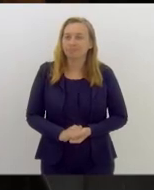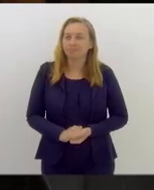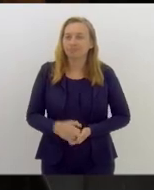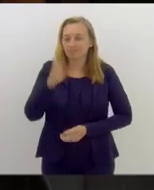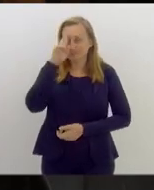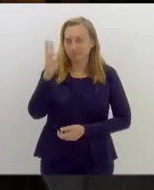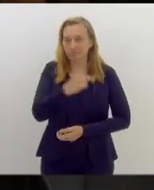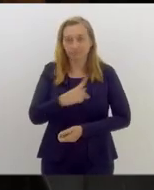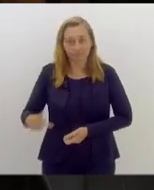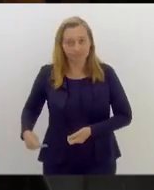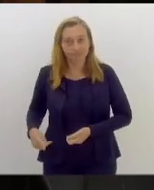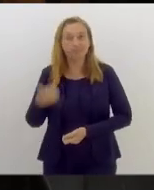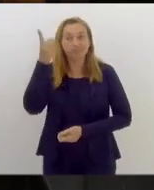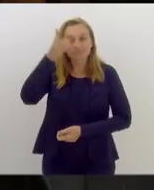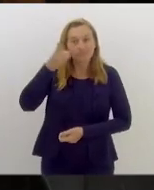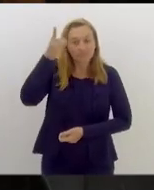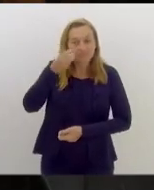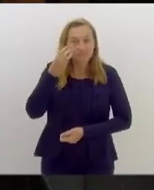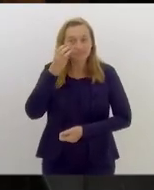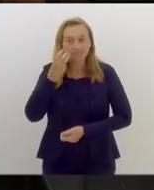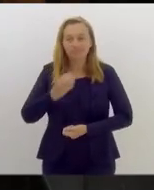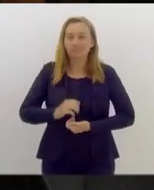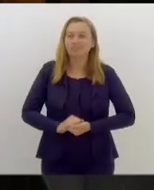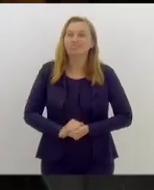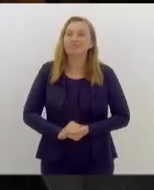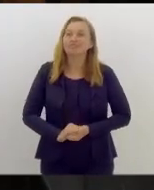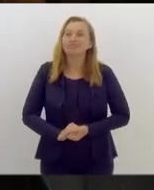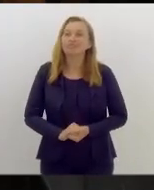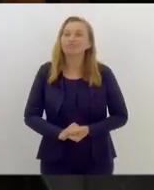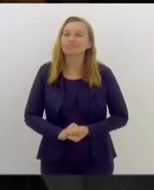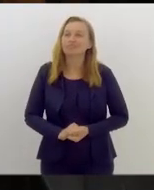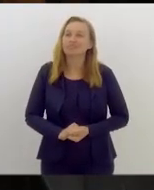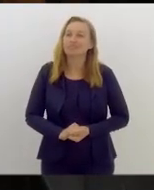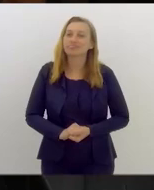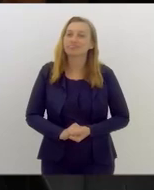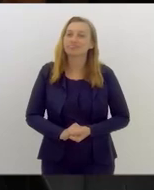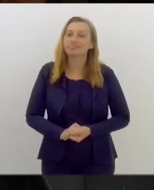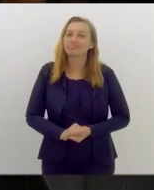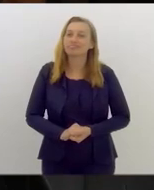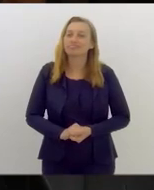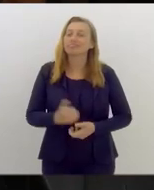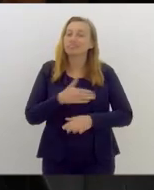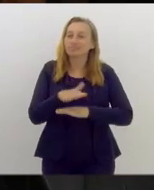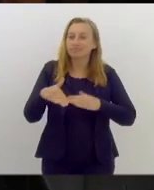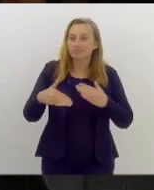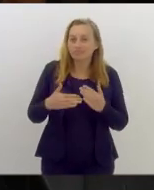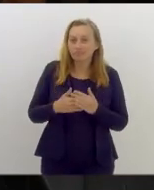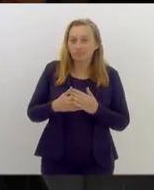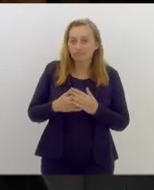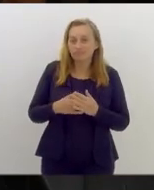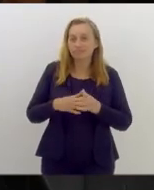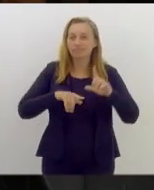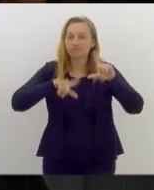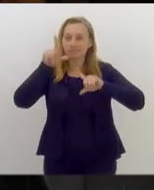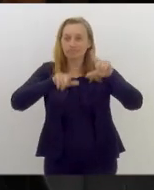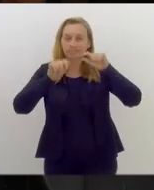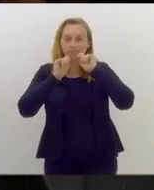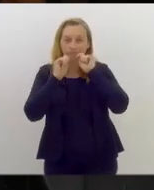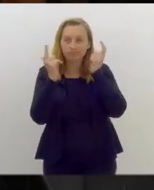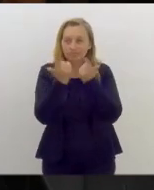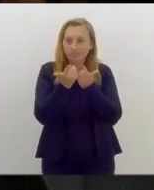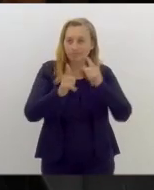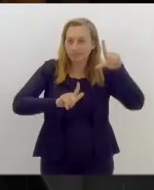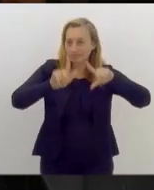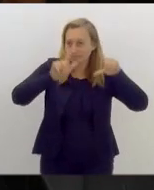Senhor presidente, deputado Valdec Carneiro, senhoras e senhores telespectadores da TV